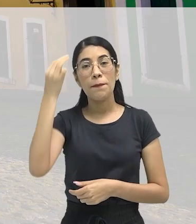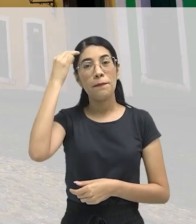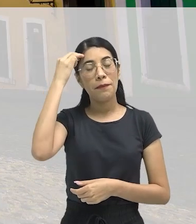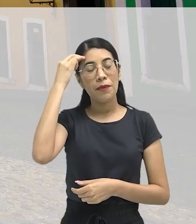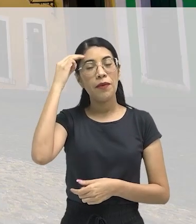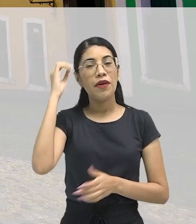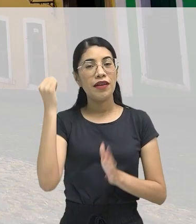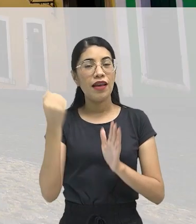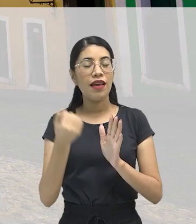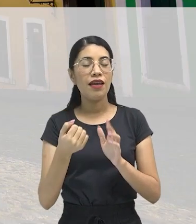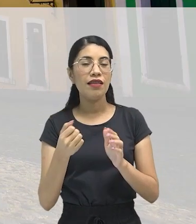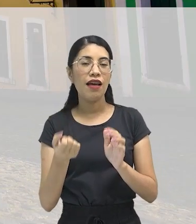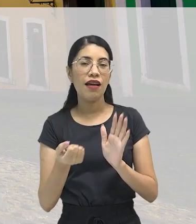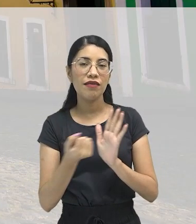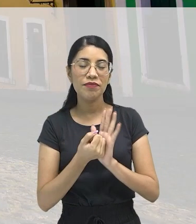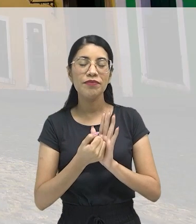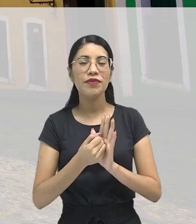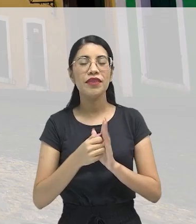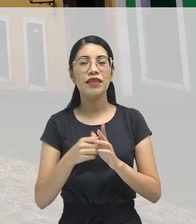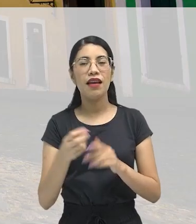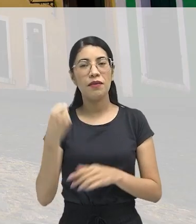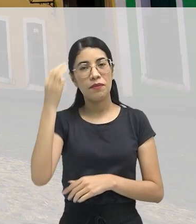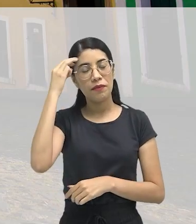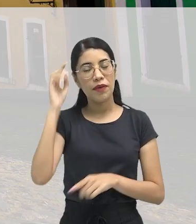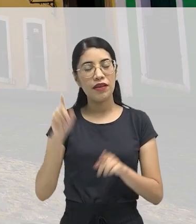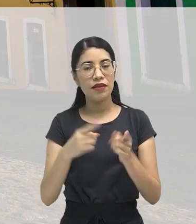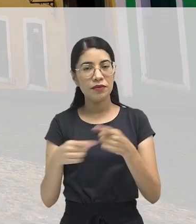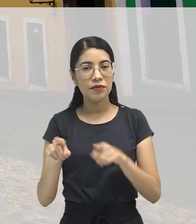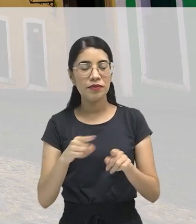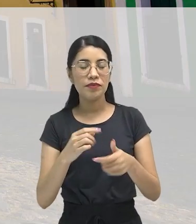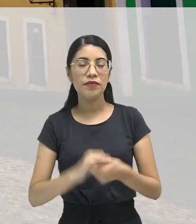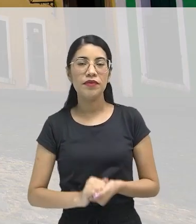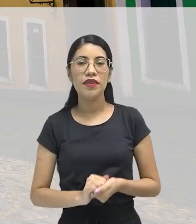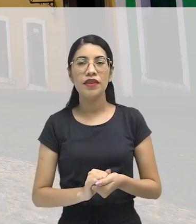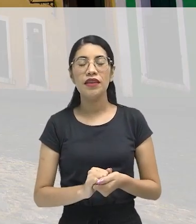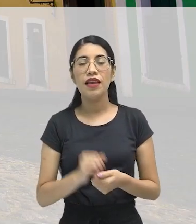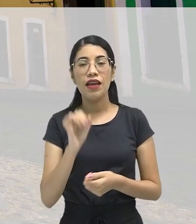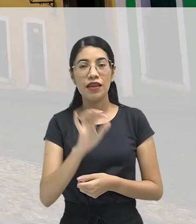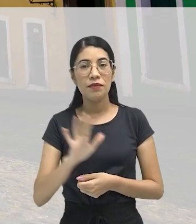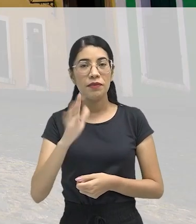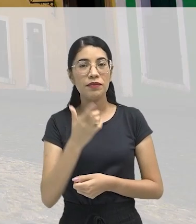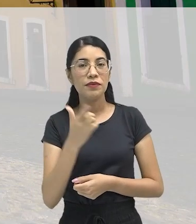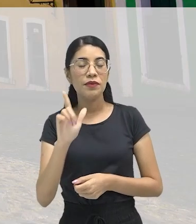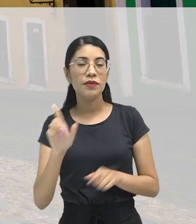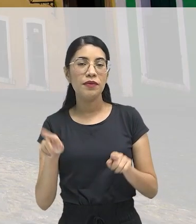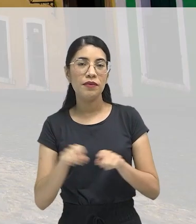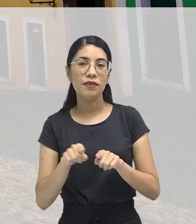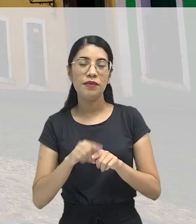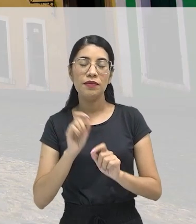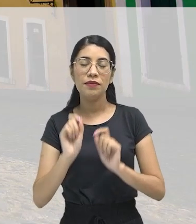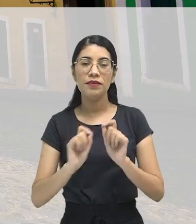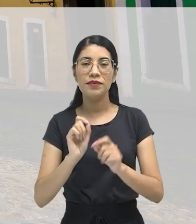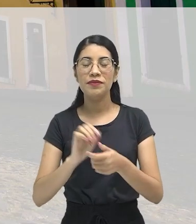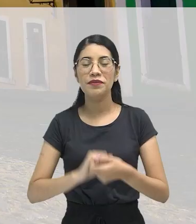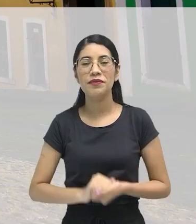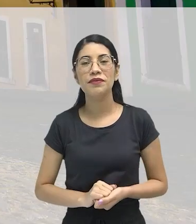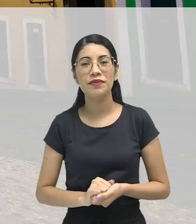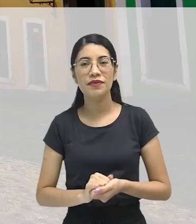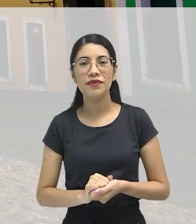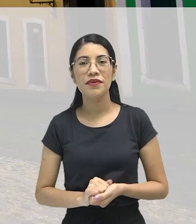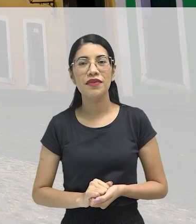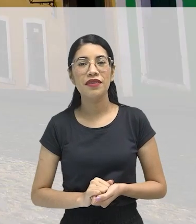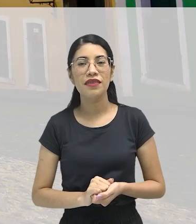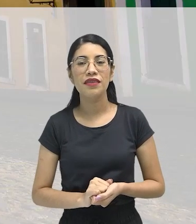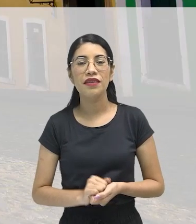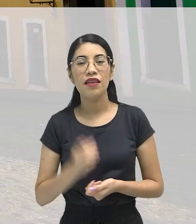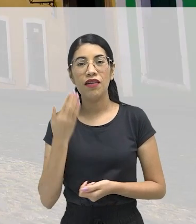ó, registradas. É bem interessante, né? Vamos observar mais uma imagem? Observem aí, olha